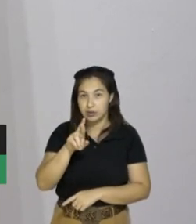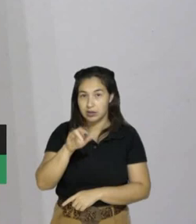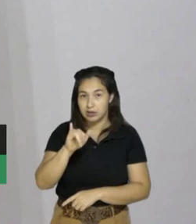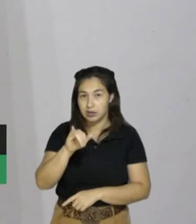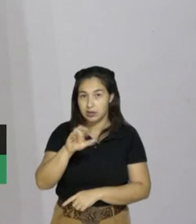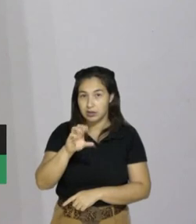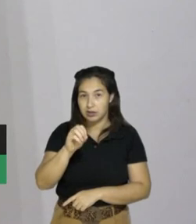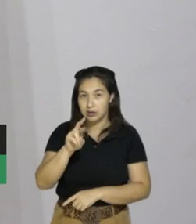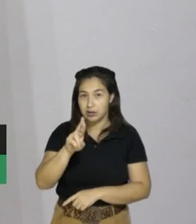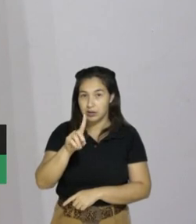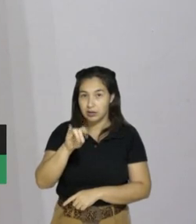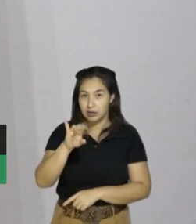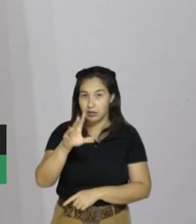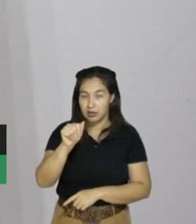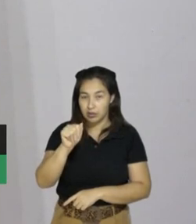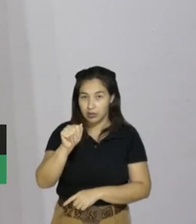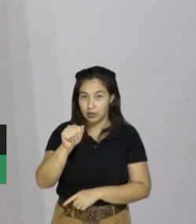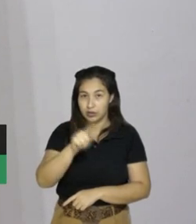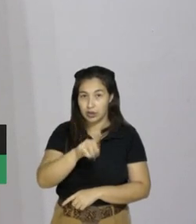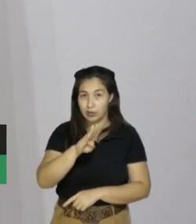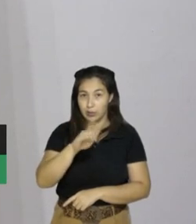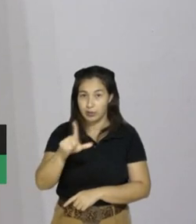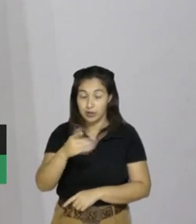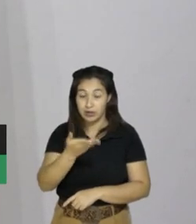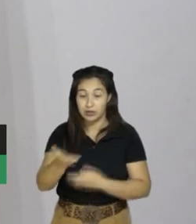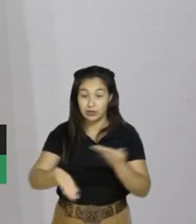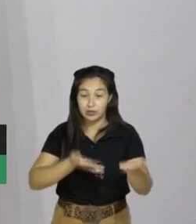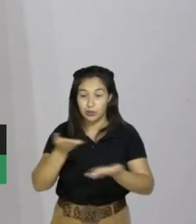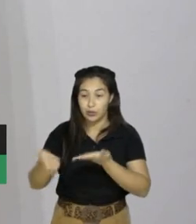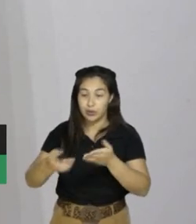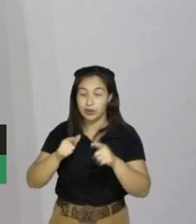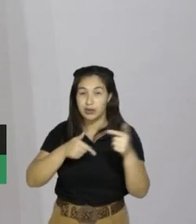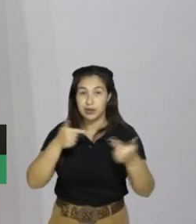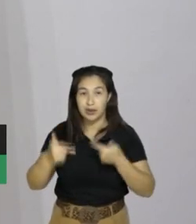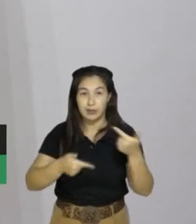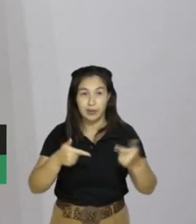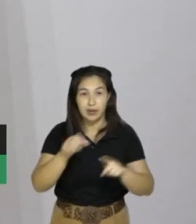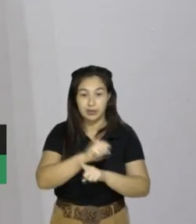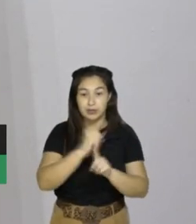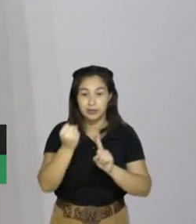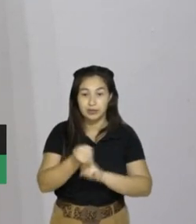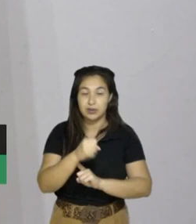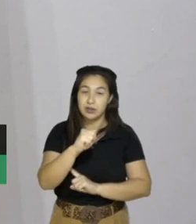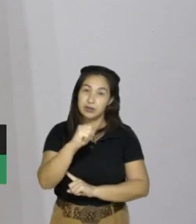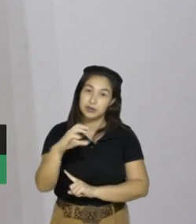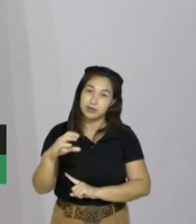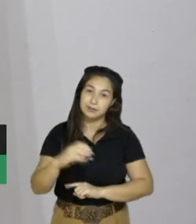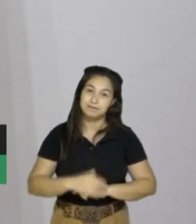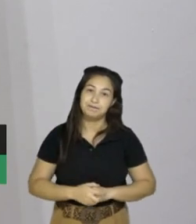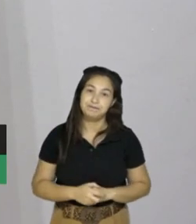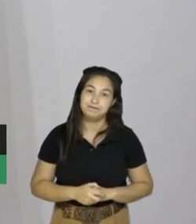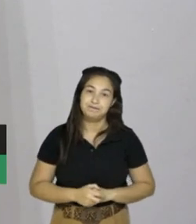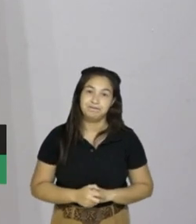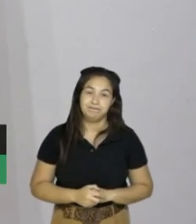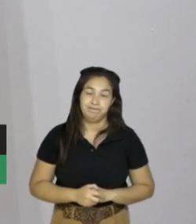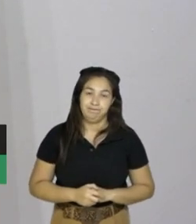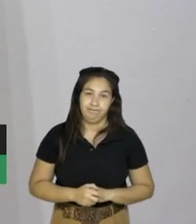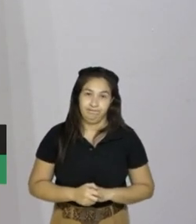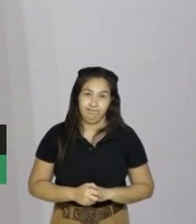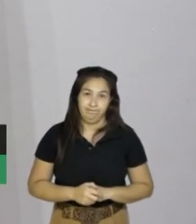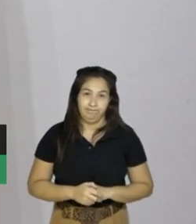pelos serviços prestados a sociedade Catarinense E acima de tudo